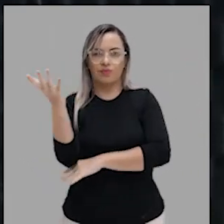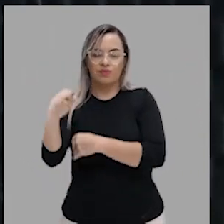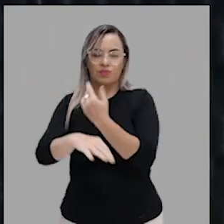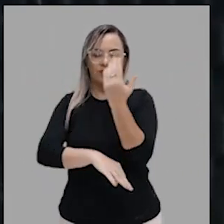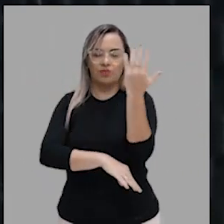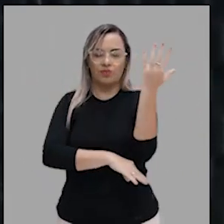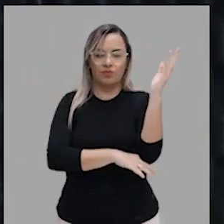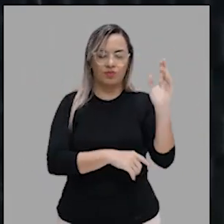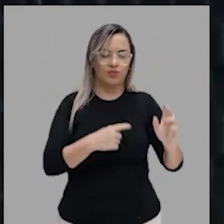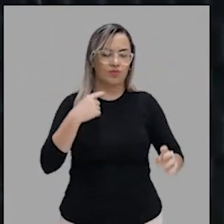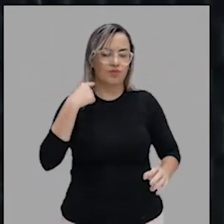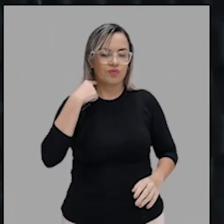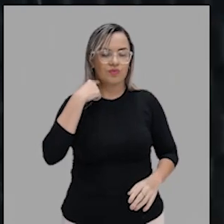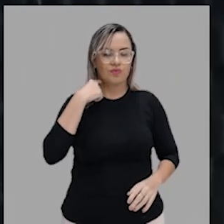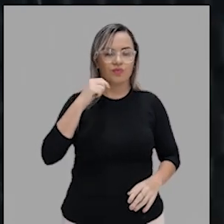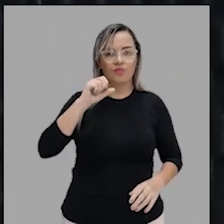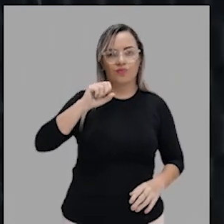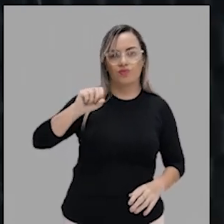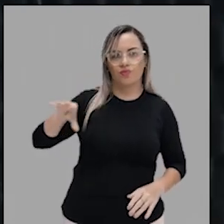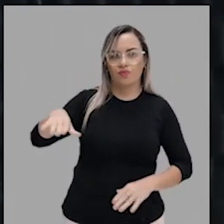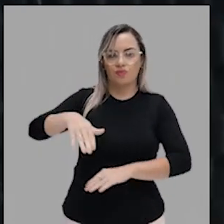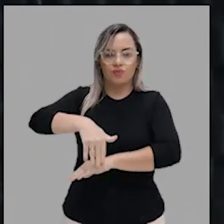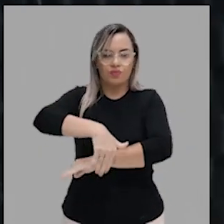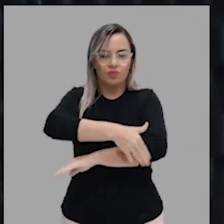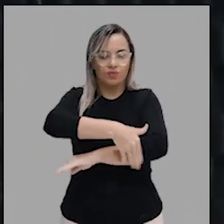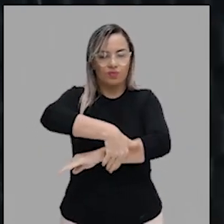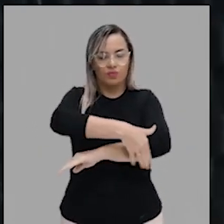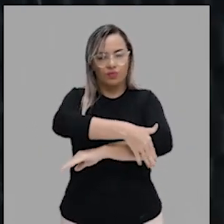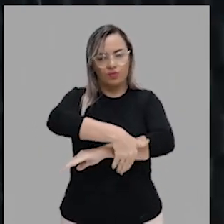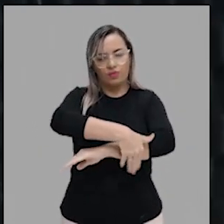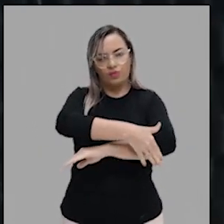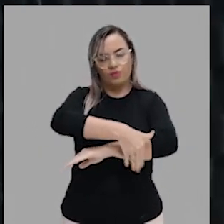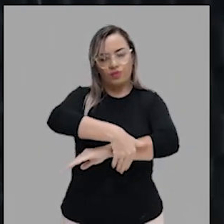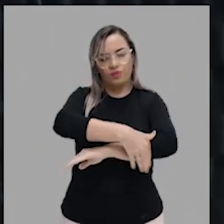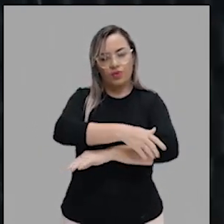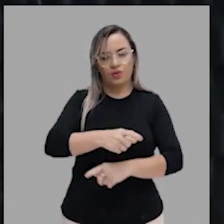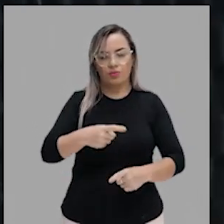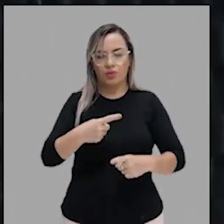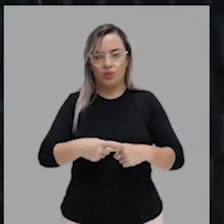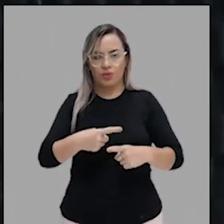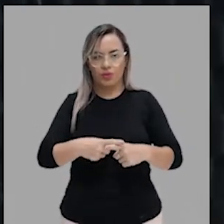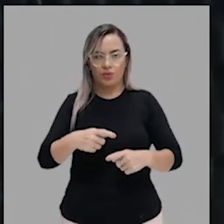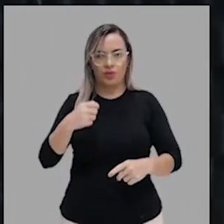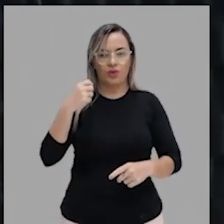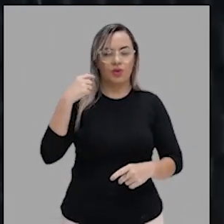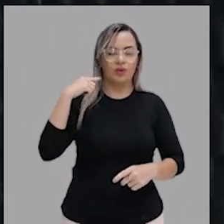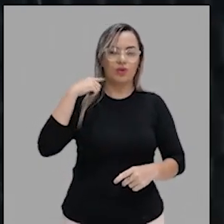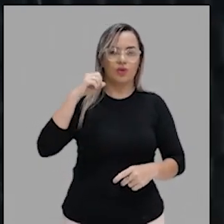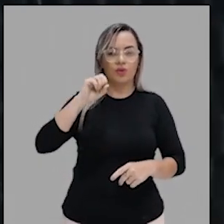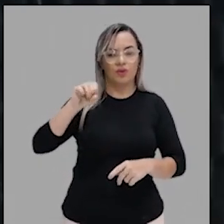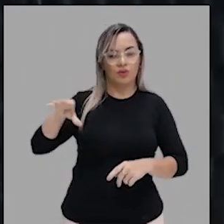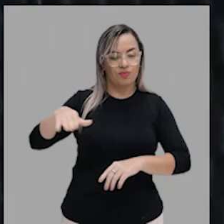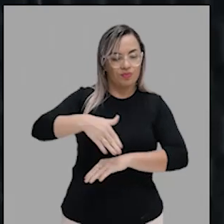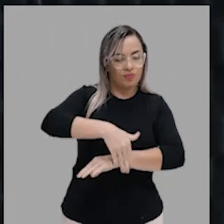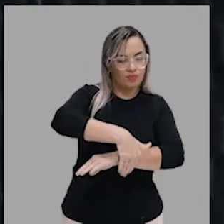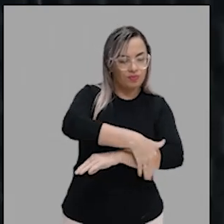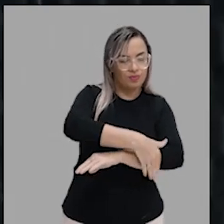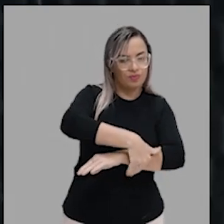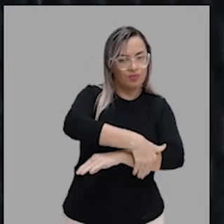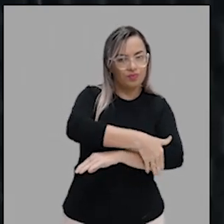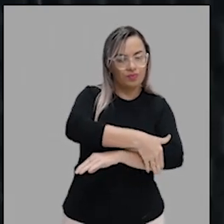jogar plásticos nas ruas, certo? Porque o lixo, consequentemente, vai ser